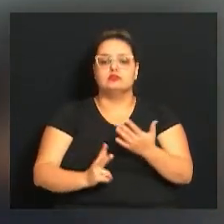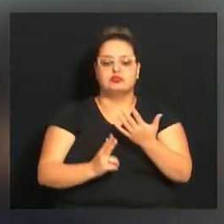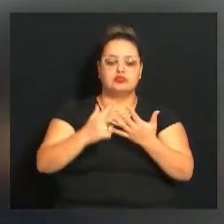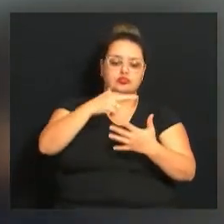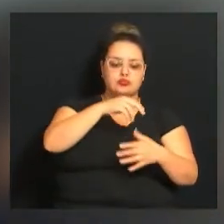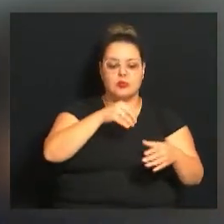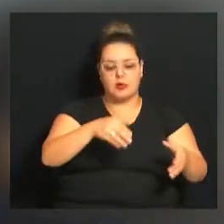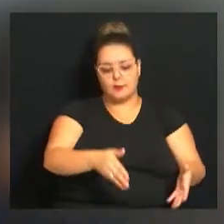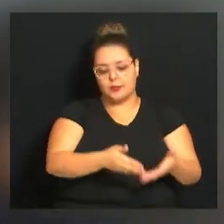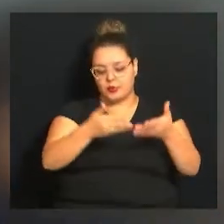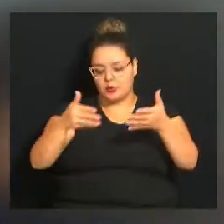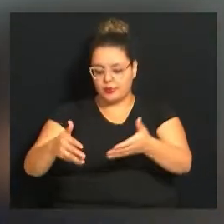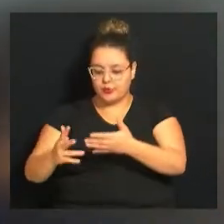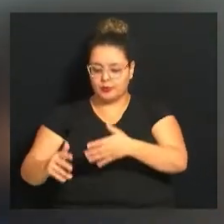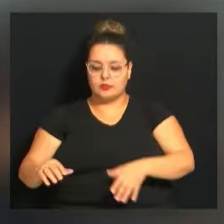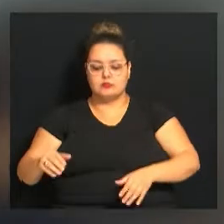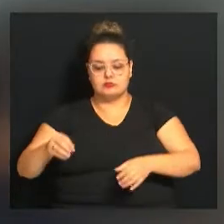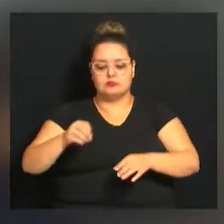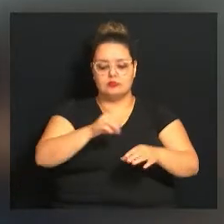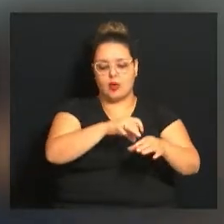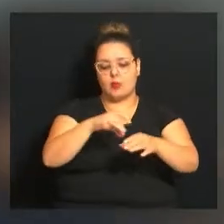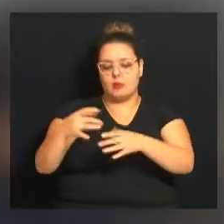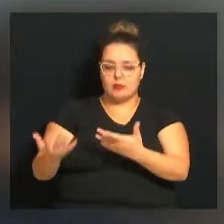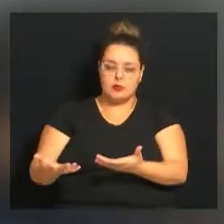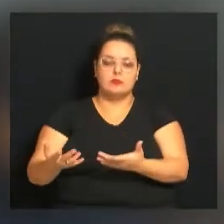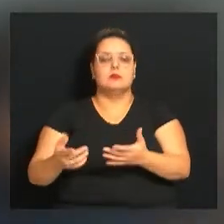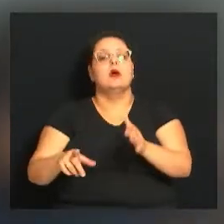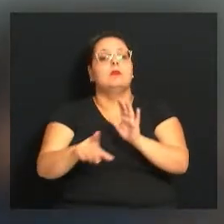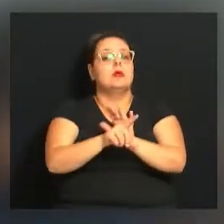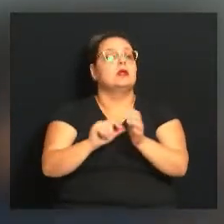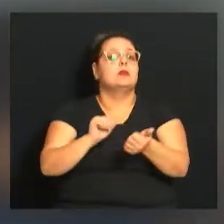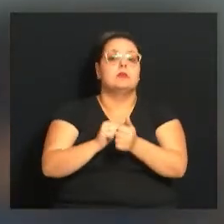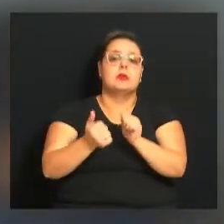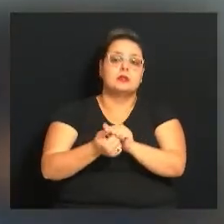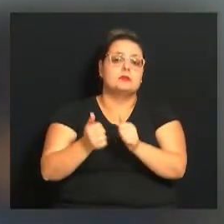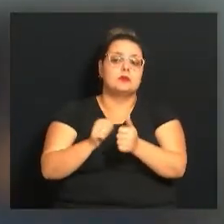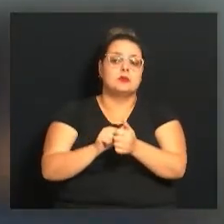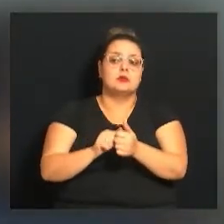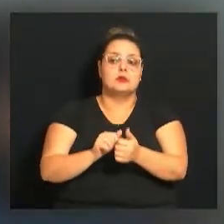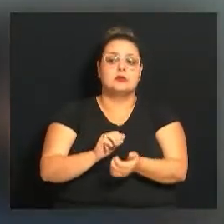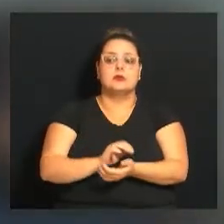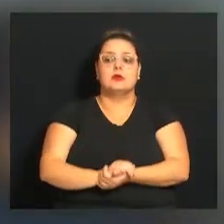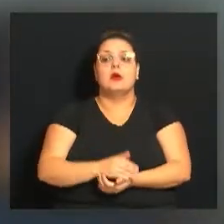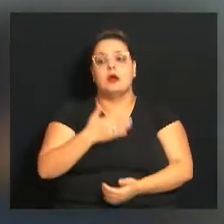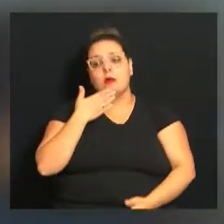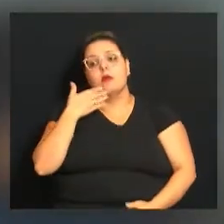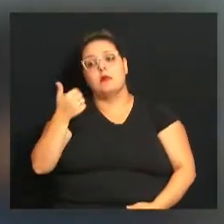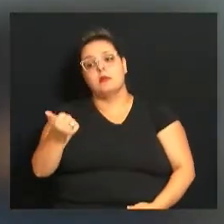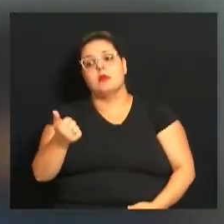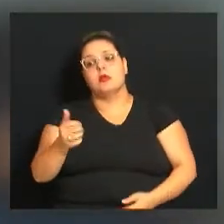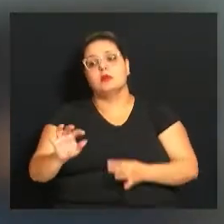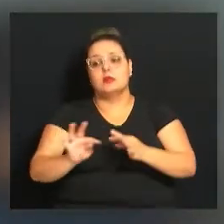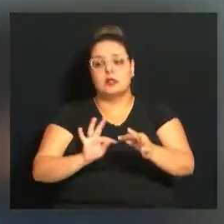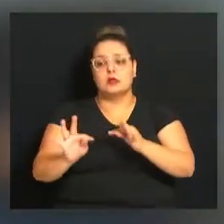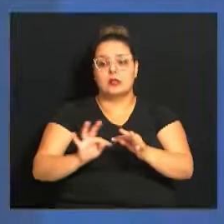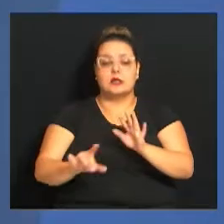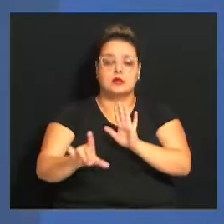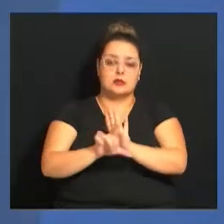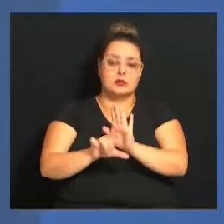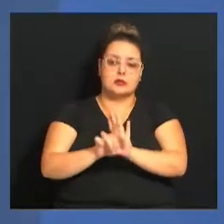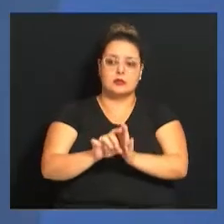supressão, podas de árvores. Então, essa lei só faz um ajuste, uma adequação melhor na técnica legislativa. O